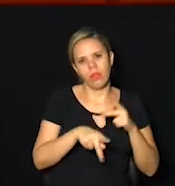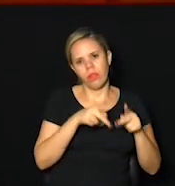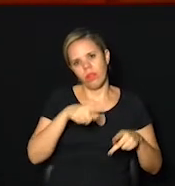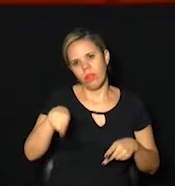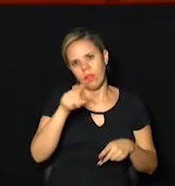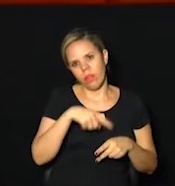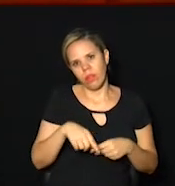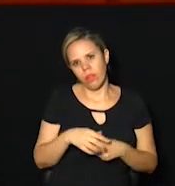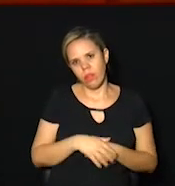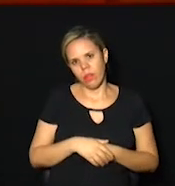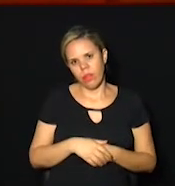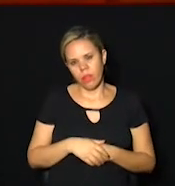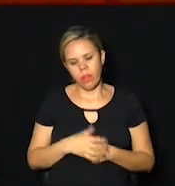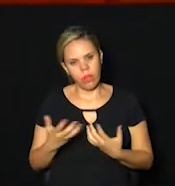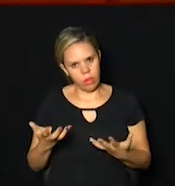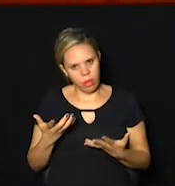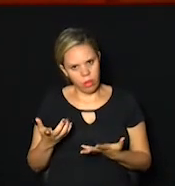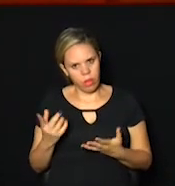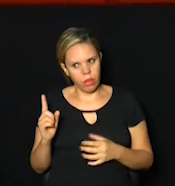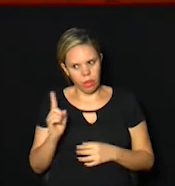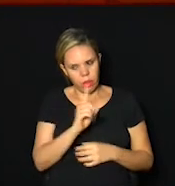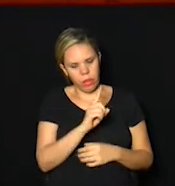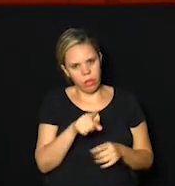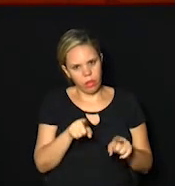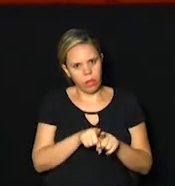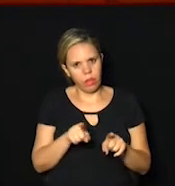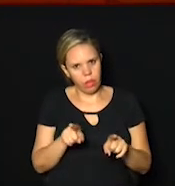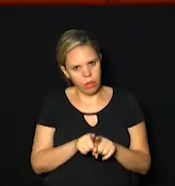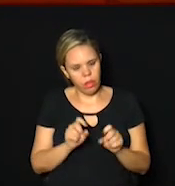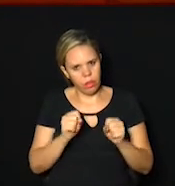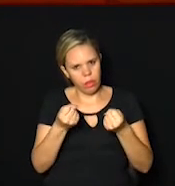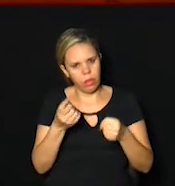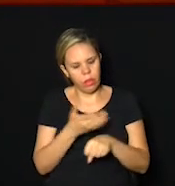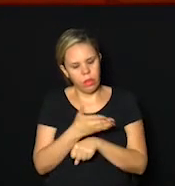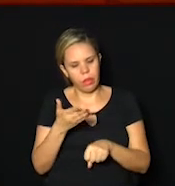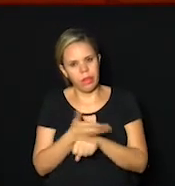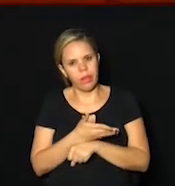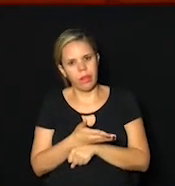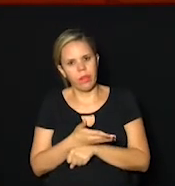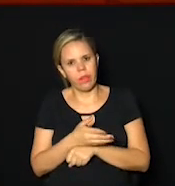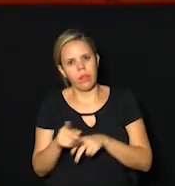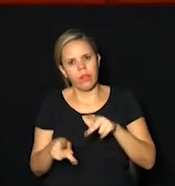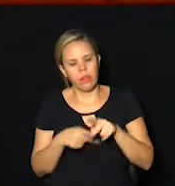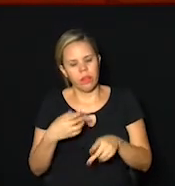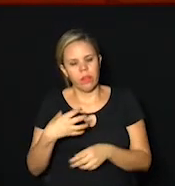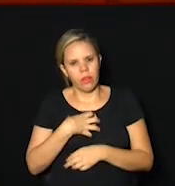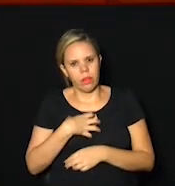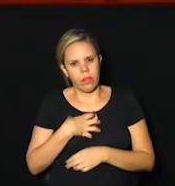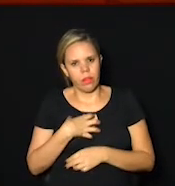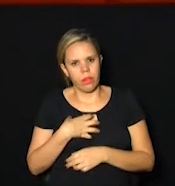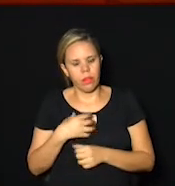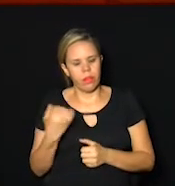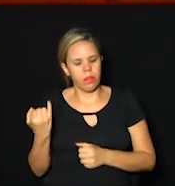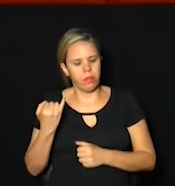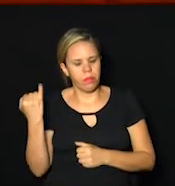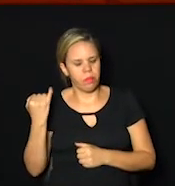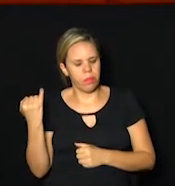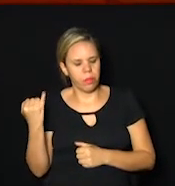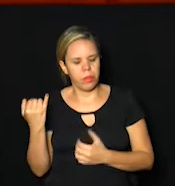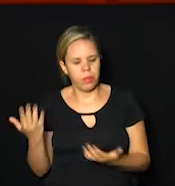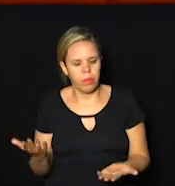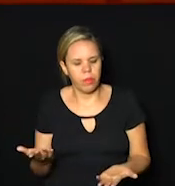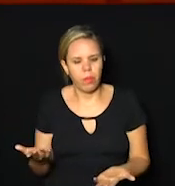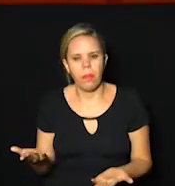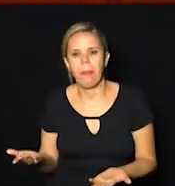você quer que apareçam também possam participar, porque elas vão se sentir muito importantes, né?